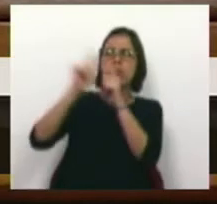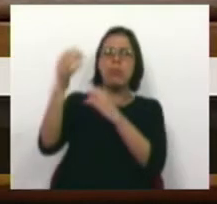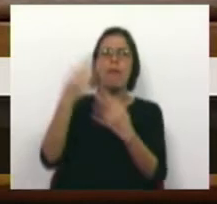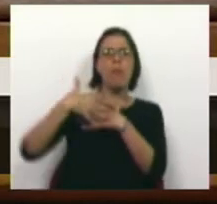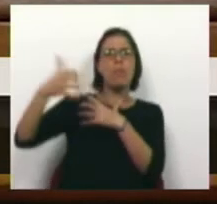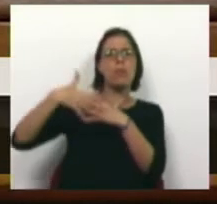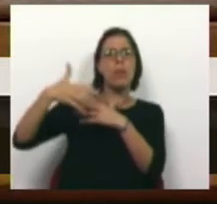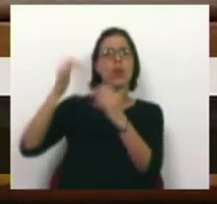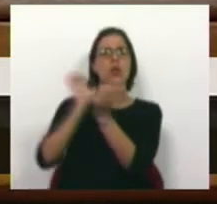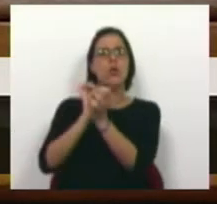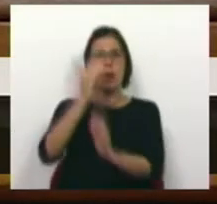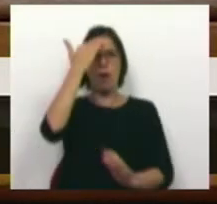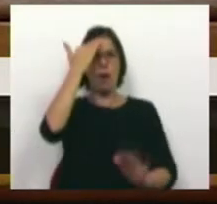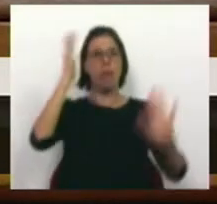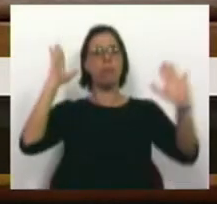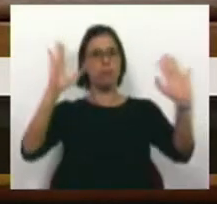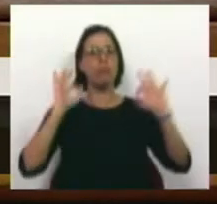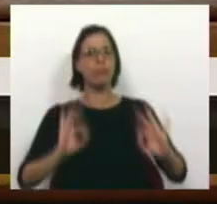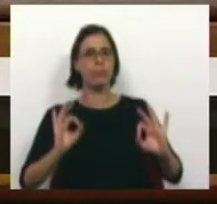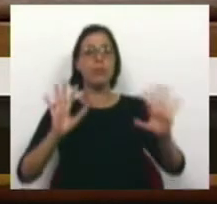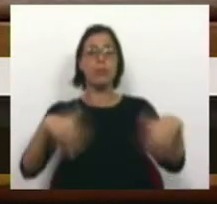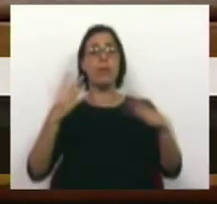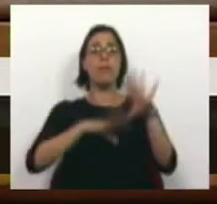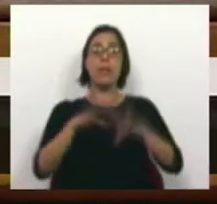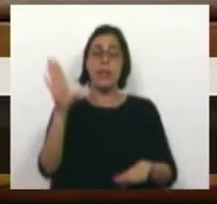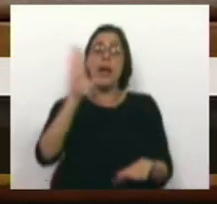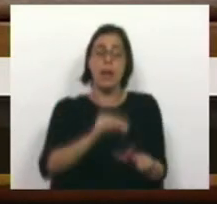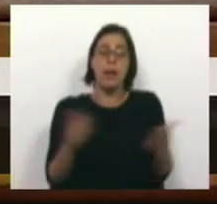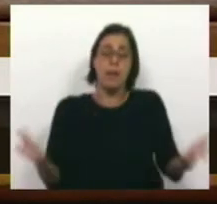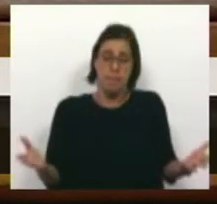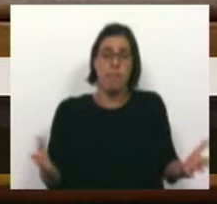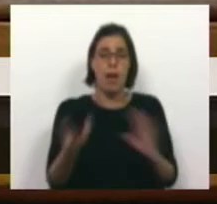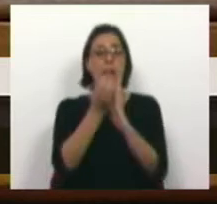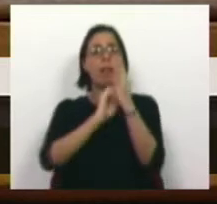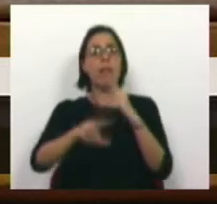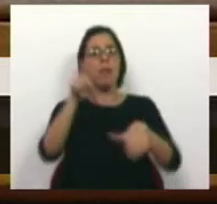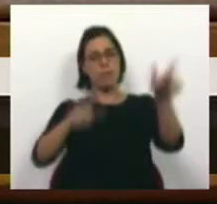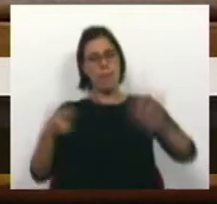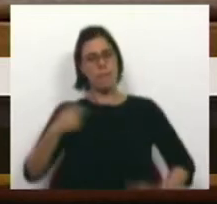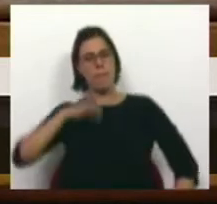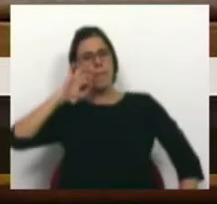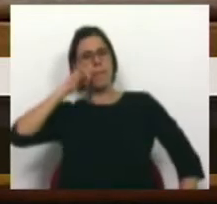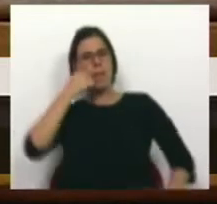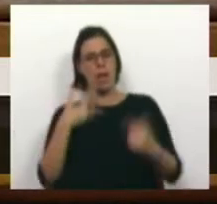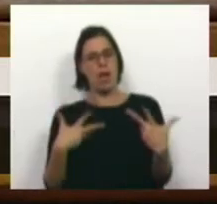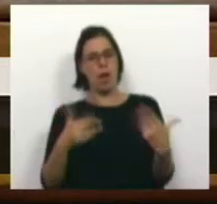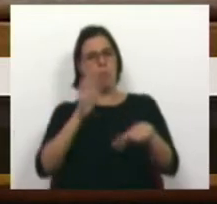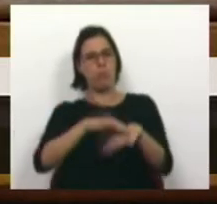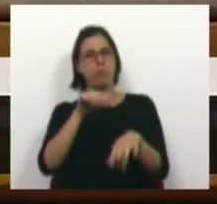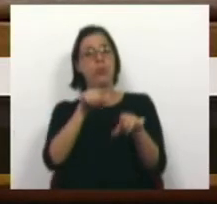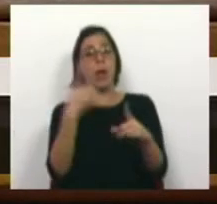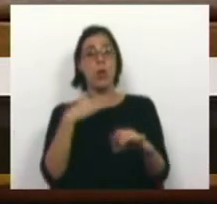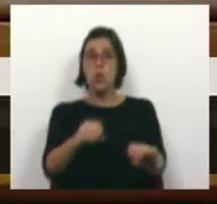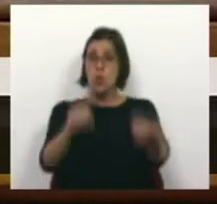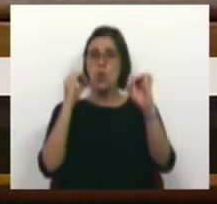contributivas, com plena consciência de que é preciso ir muito mais longe para devolver aos pensionistas lesados pela austeridade o que